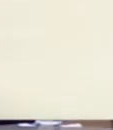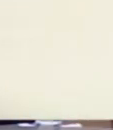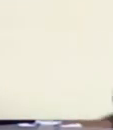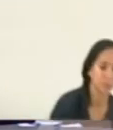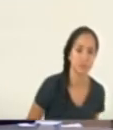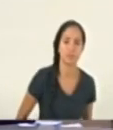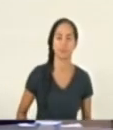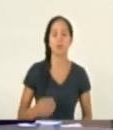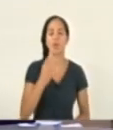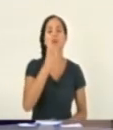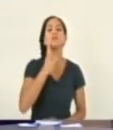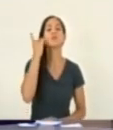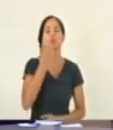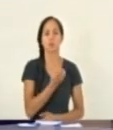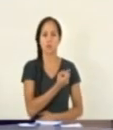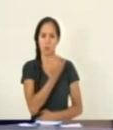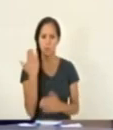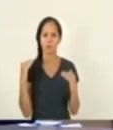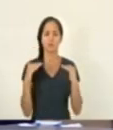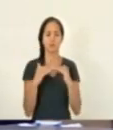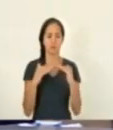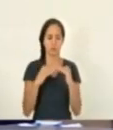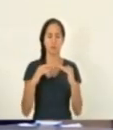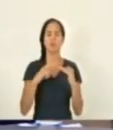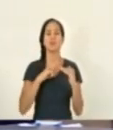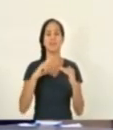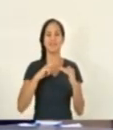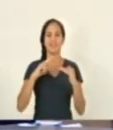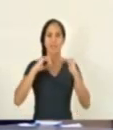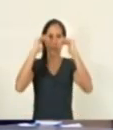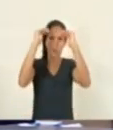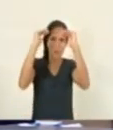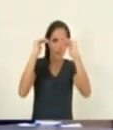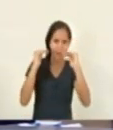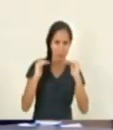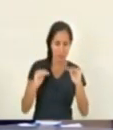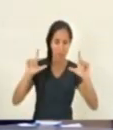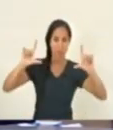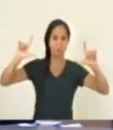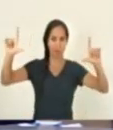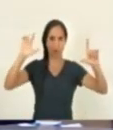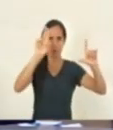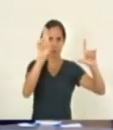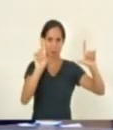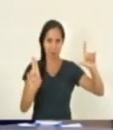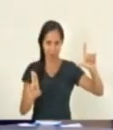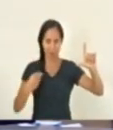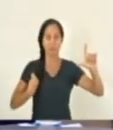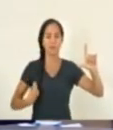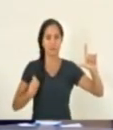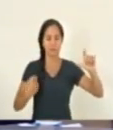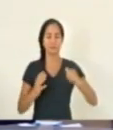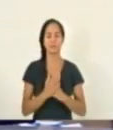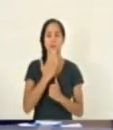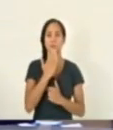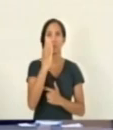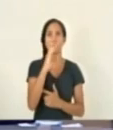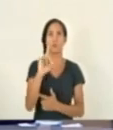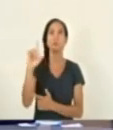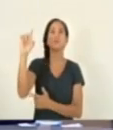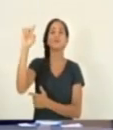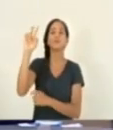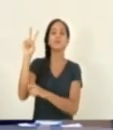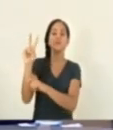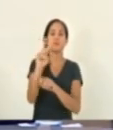Há quórum para a abertura da sessão, de acordo com o painel eletrônico, aonde, invocando a proteção de Deus, declaro aberta a